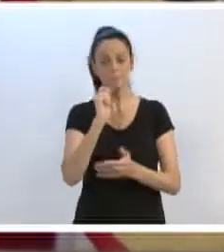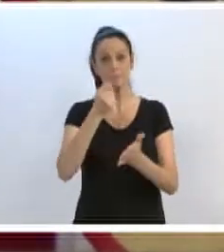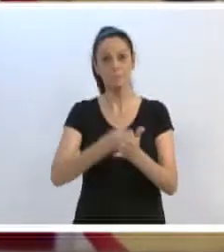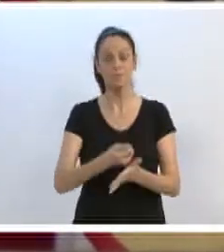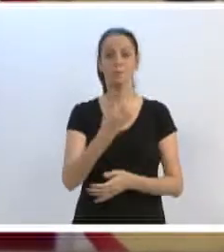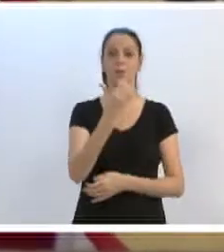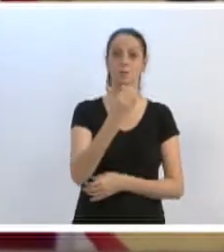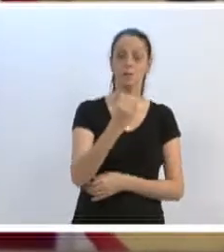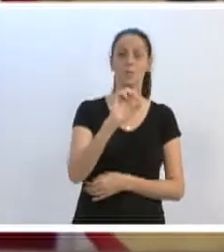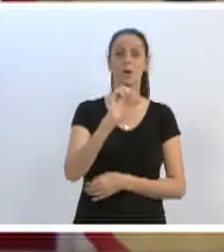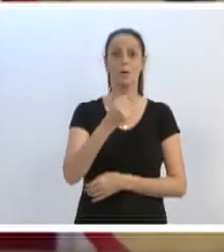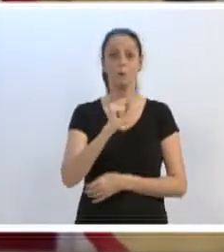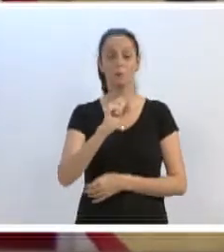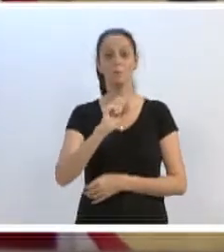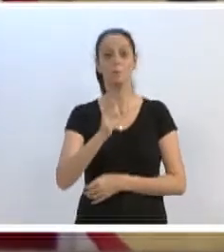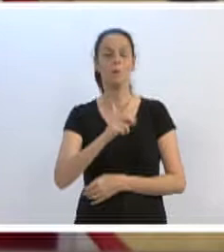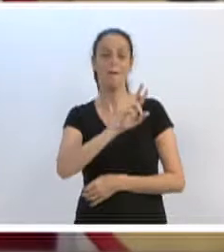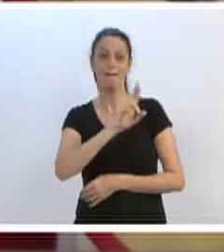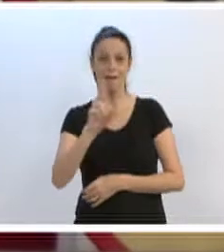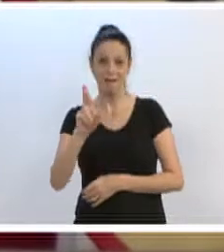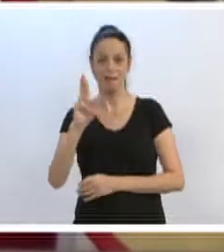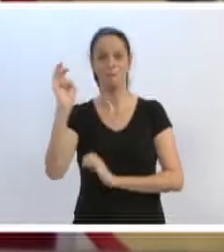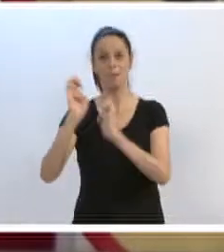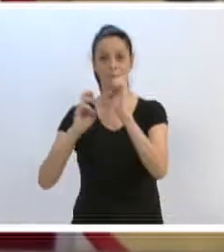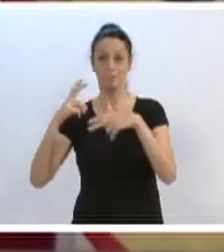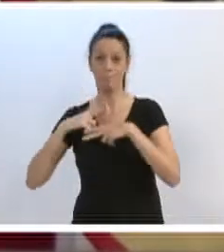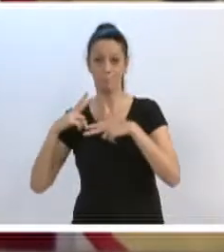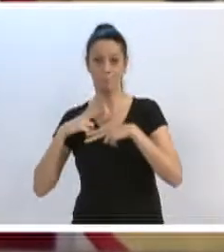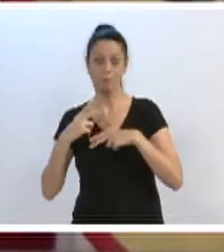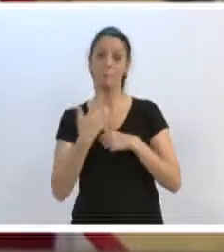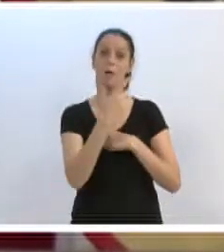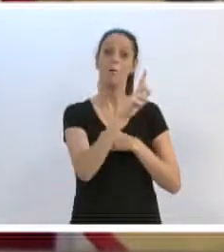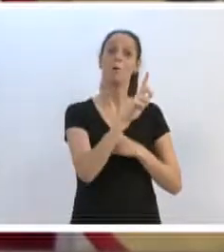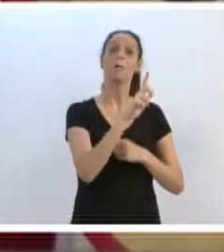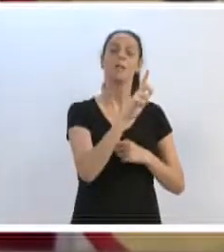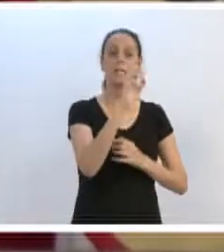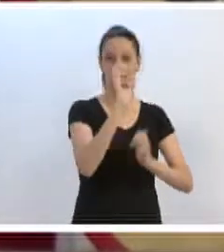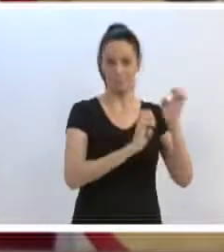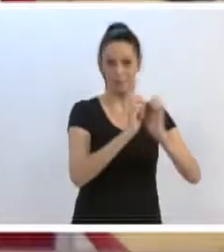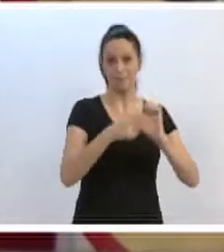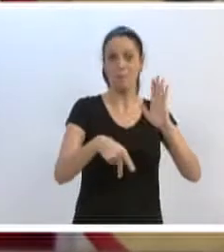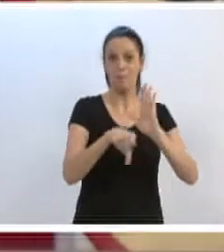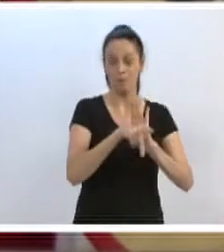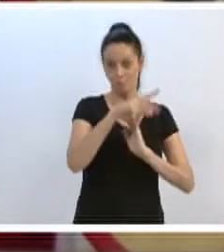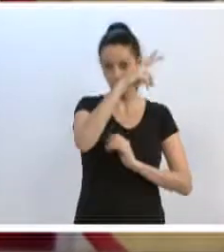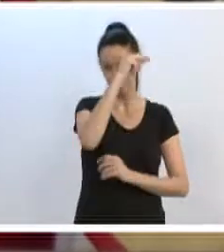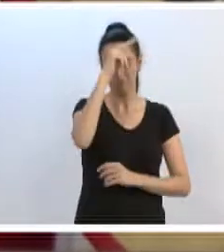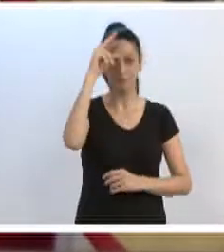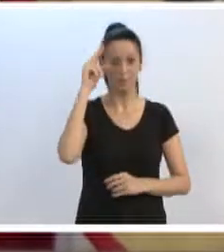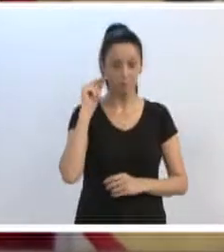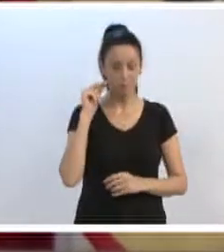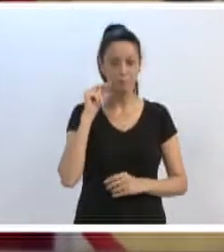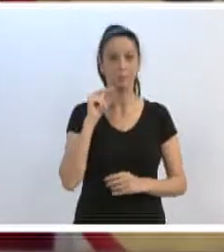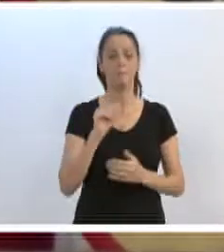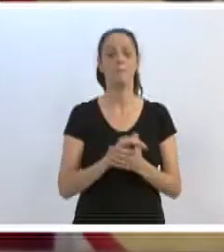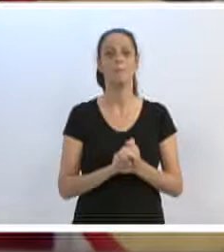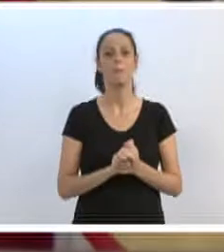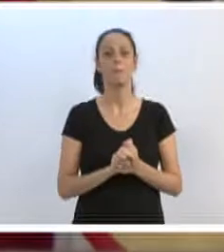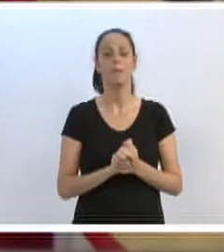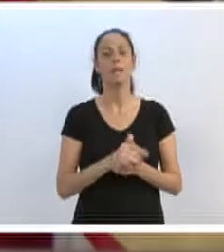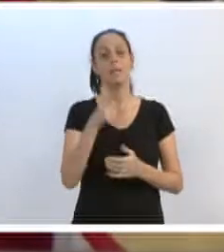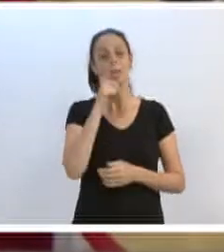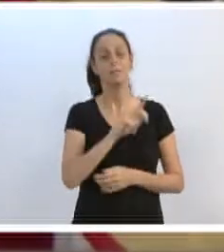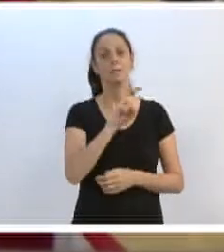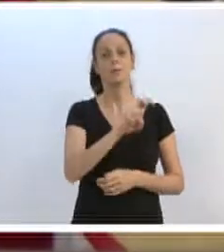R$ 68 em empresa particular. A mesma empresa que faz o programa Pavimentação para a prefeitura, que ela recebe